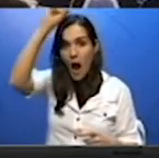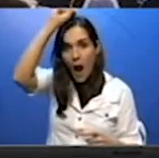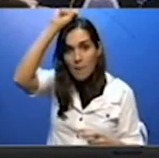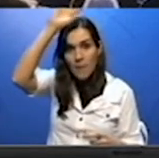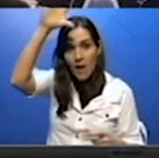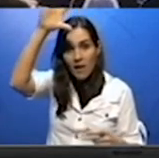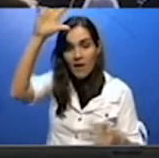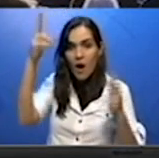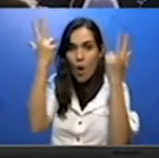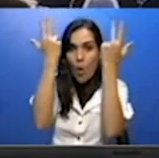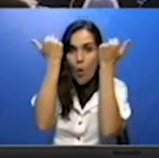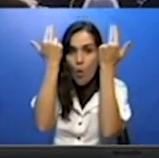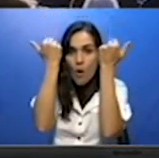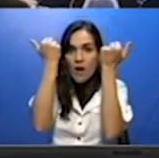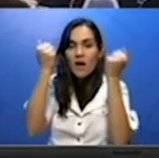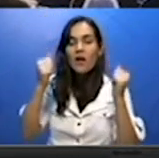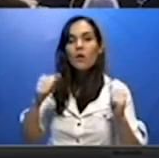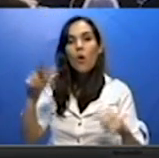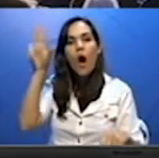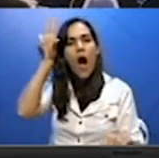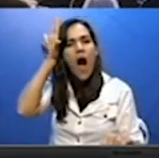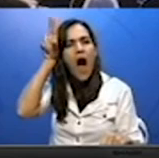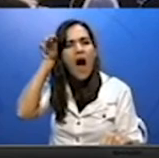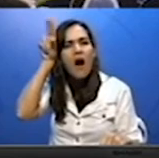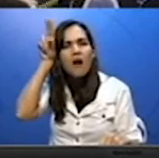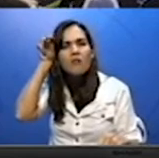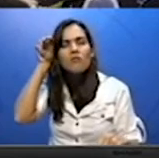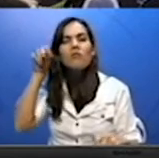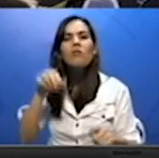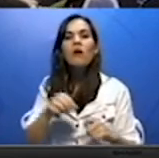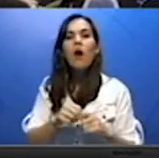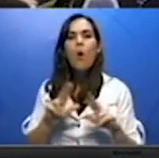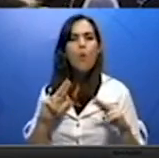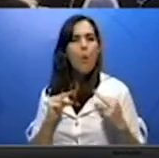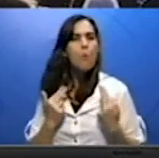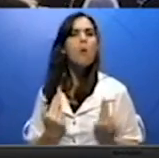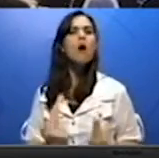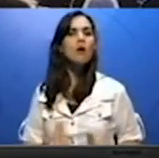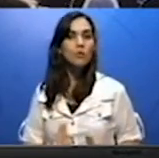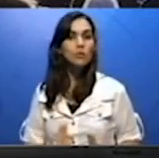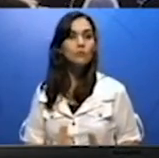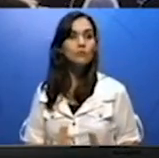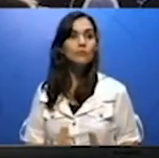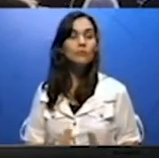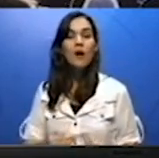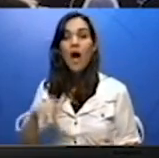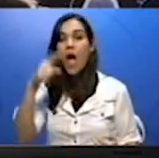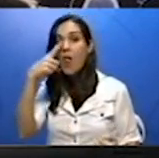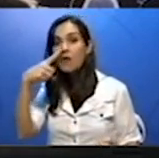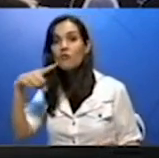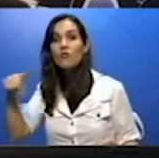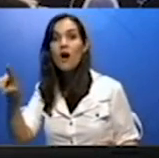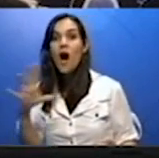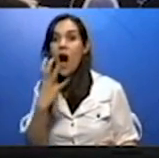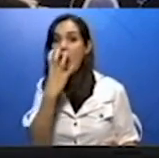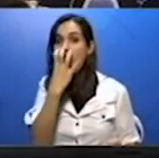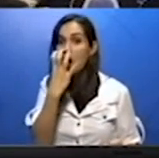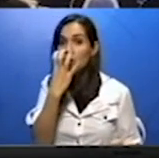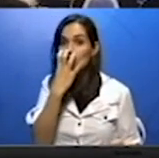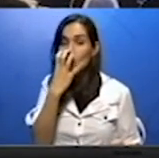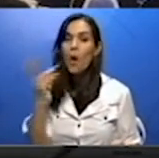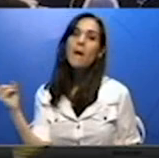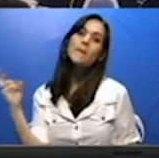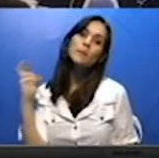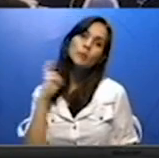Coelho leves cavalos pessoas seres humanos nós somos mamíferos elefante cachorro e um